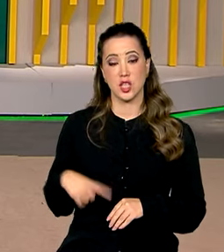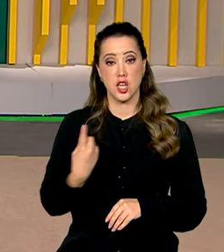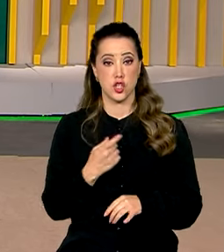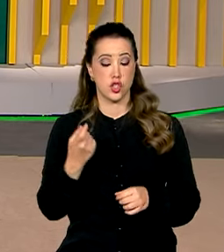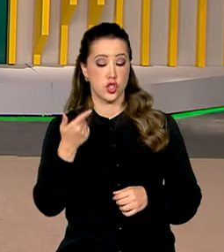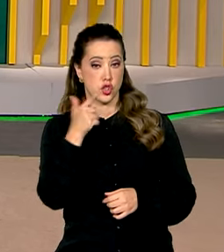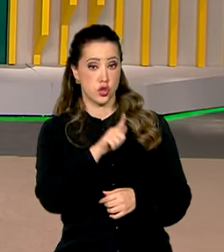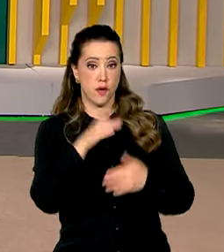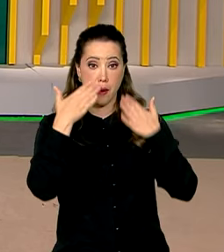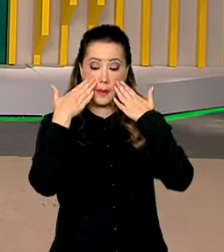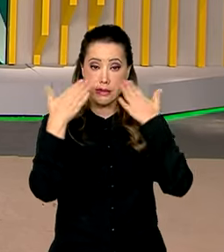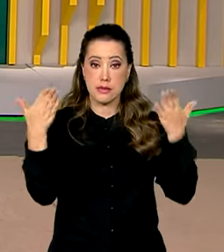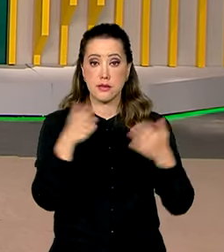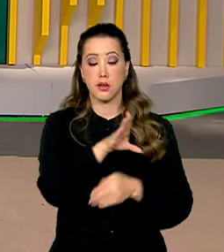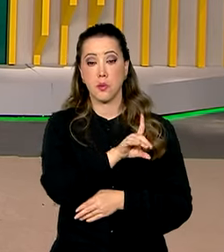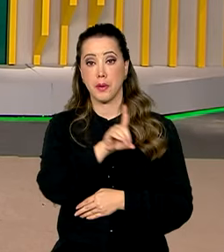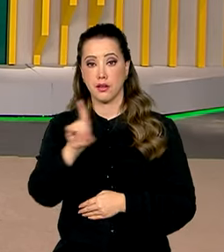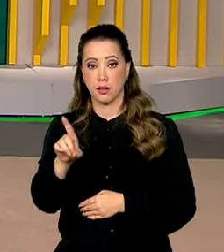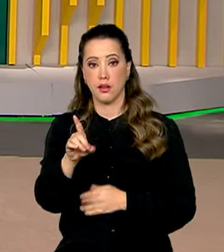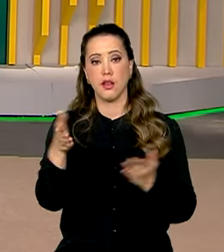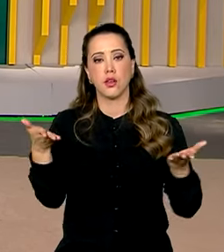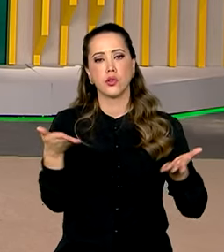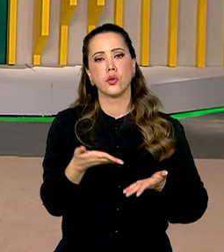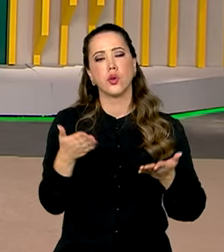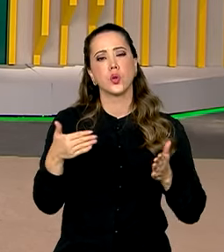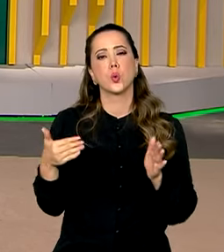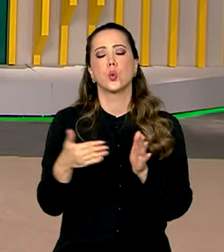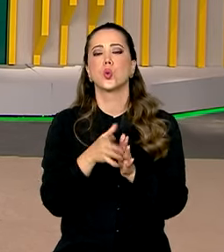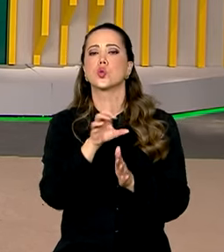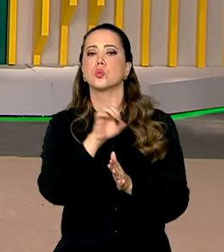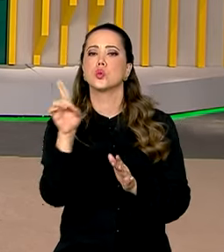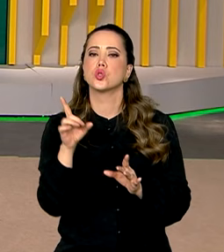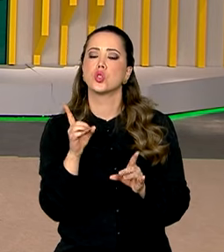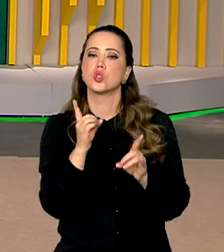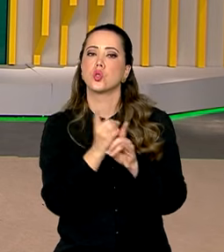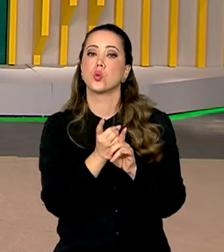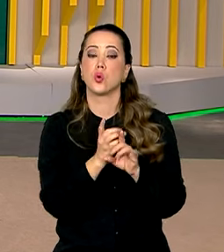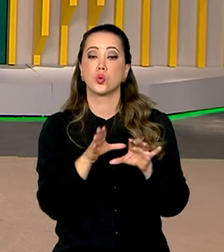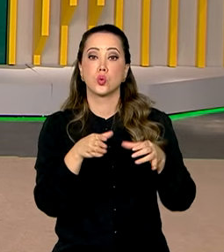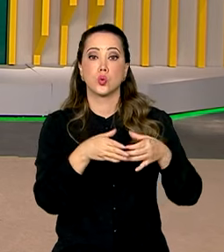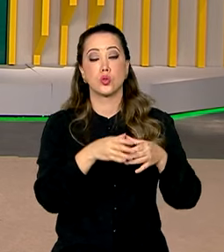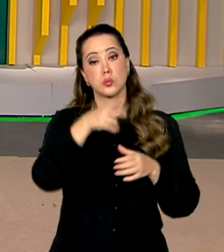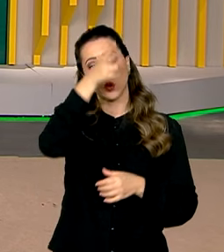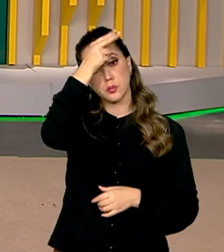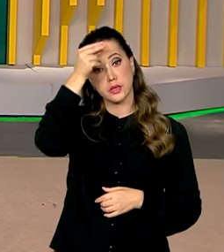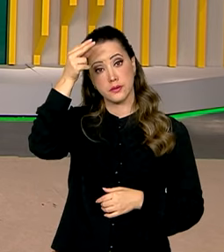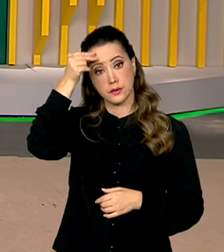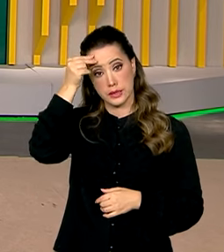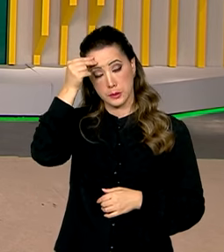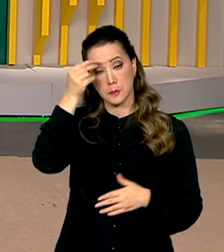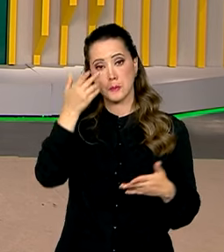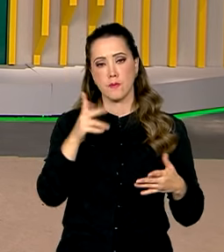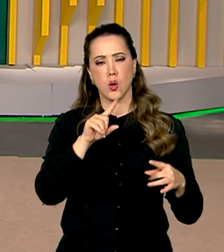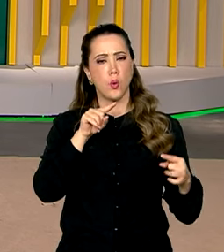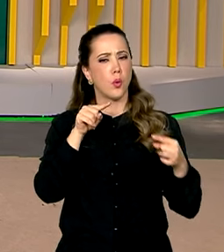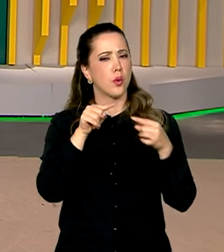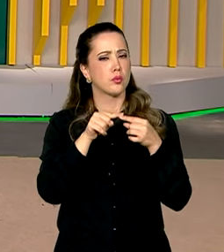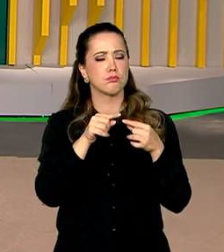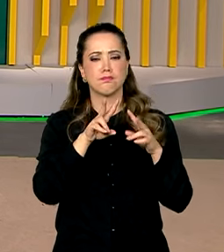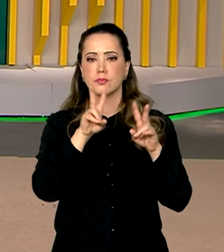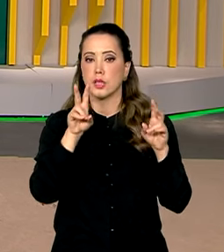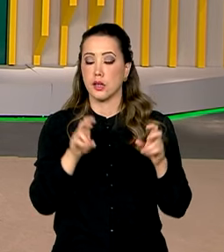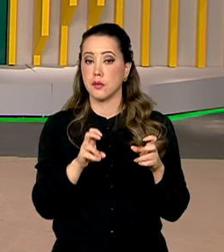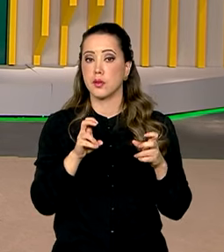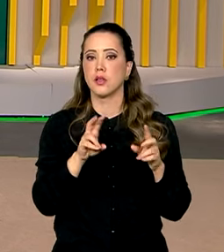nós voltamos aqui no Brasil em Dia com o último dia do encontro da Frente Nacional de Prefeitos, que teve como principal